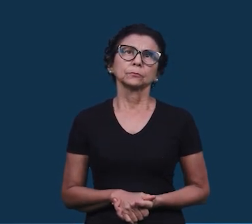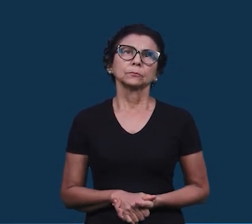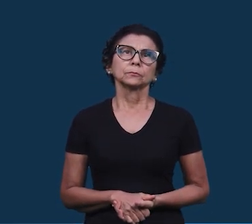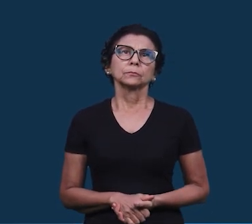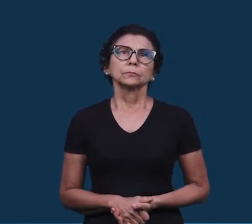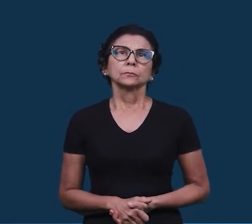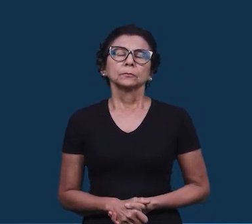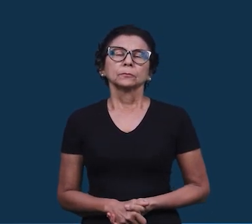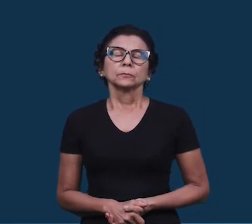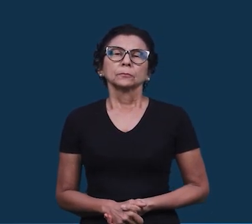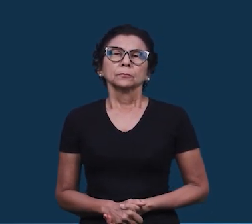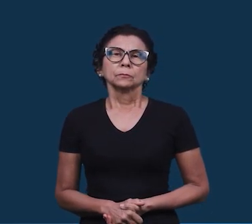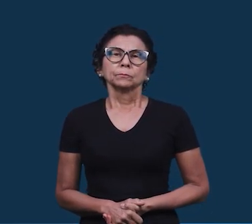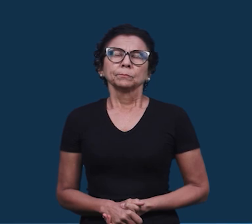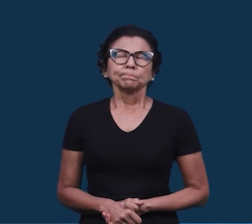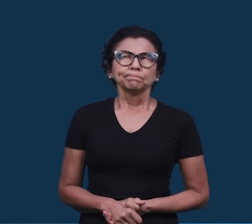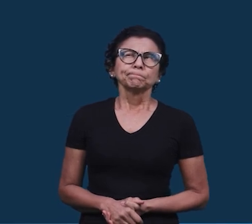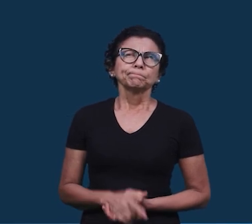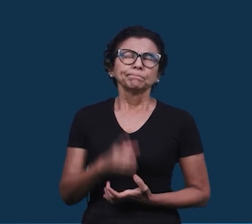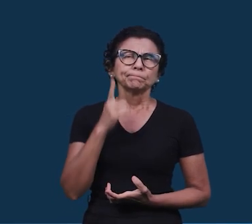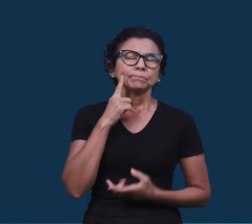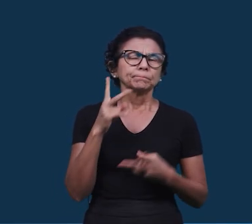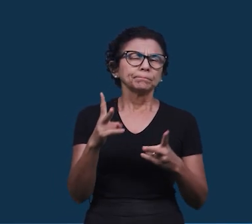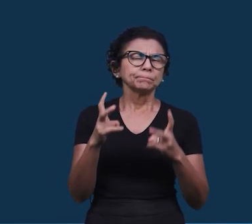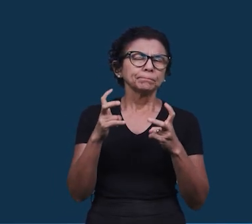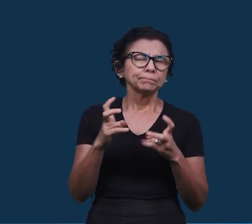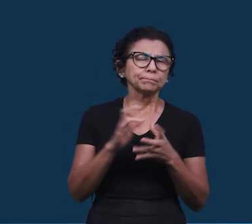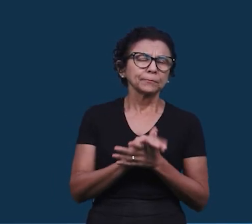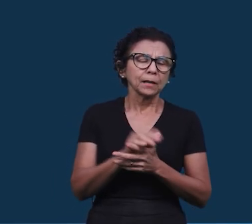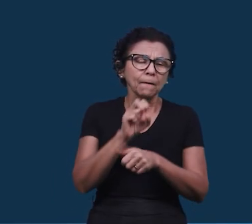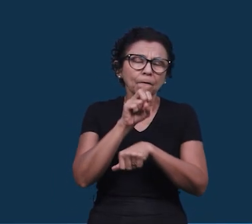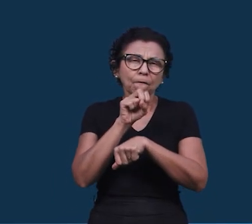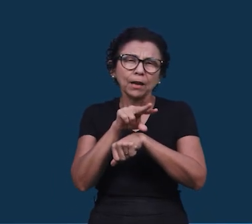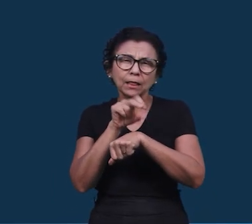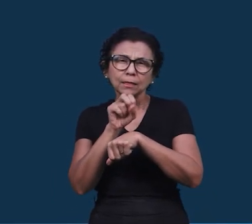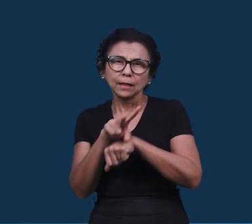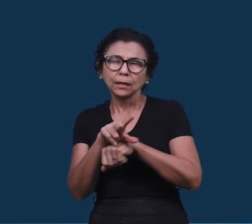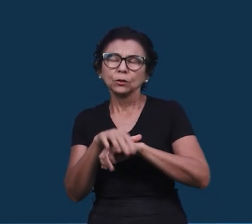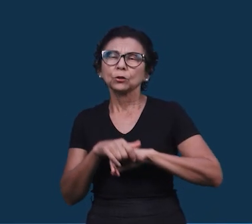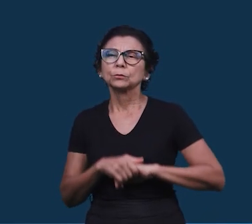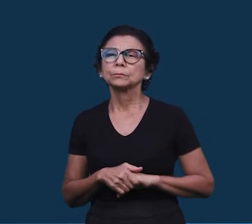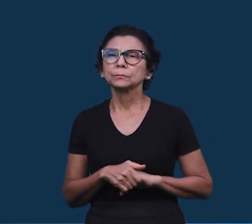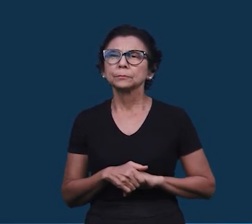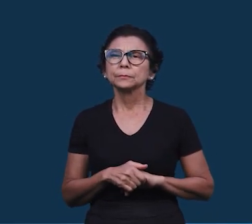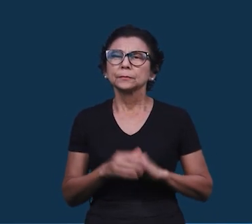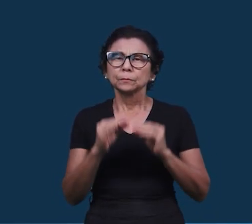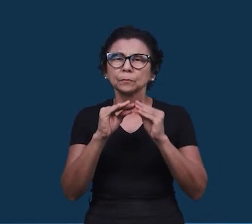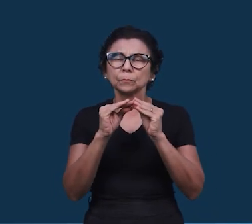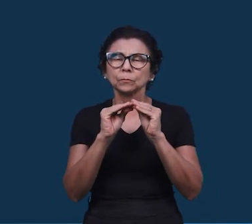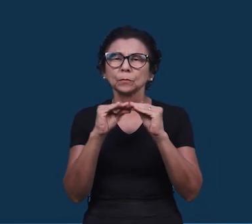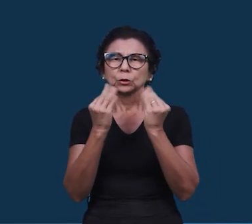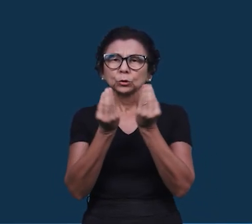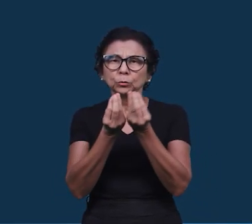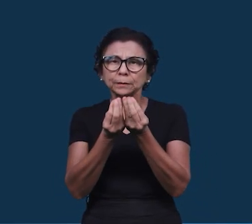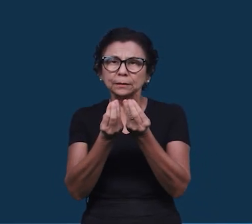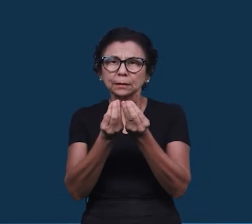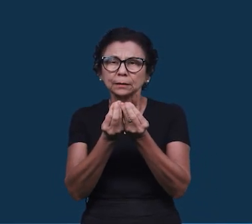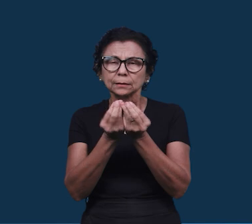é um indicativo de que esse pesticida vem a ser uma substância